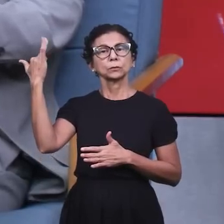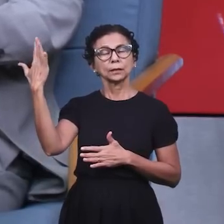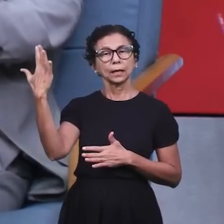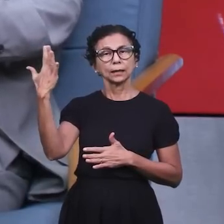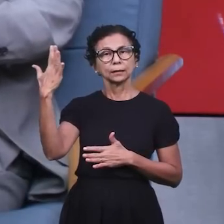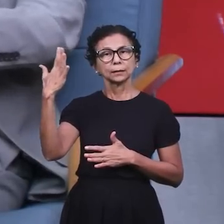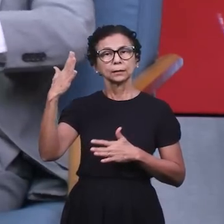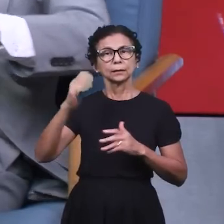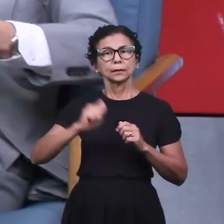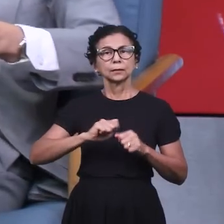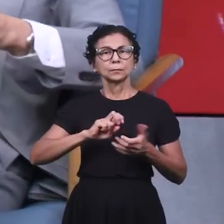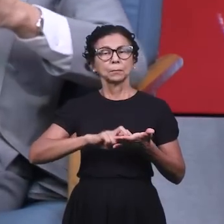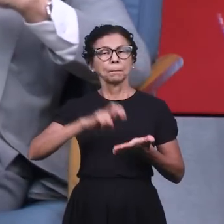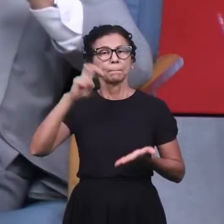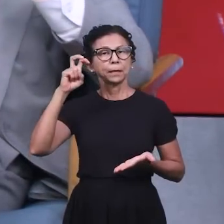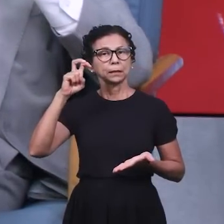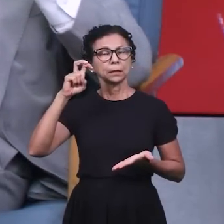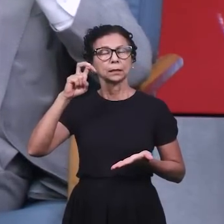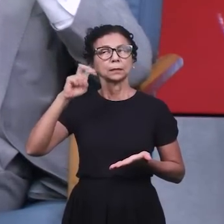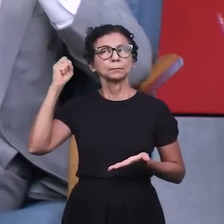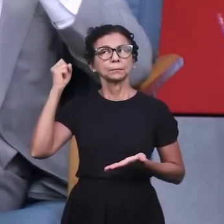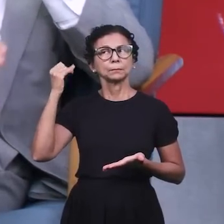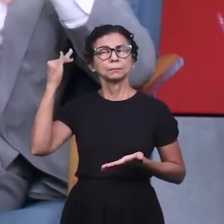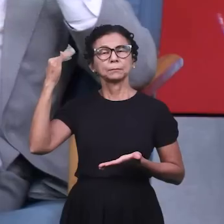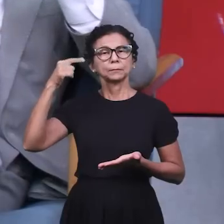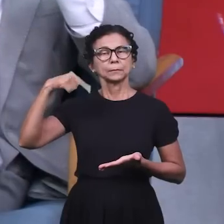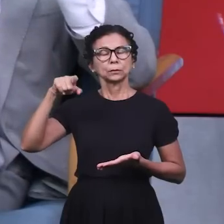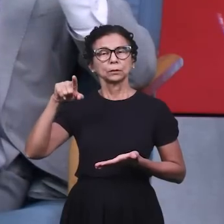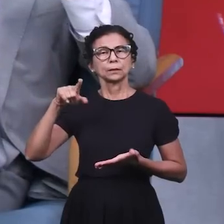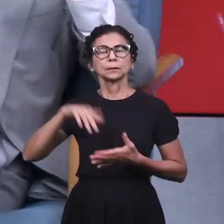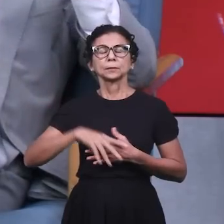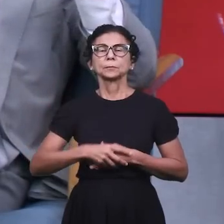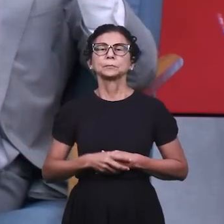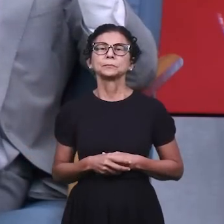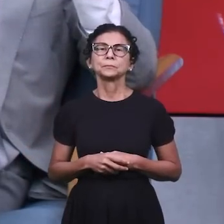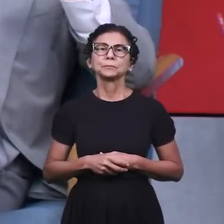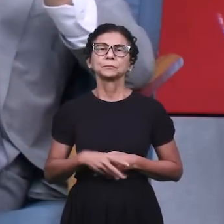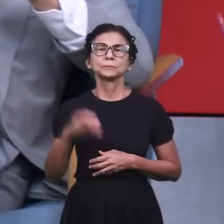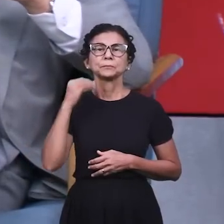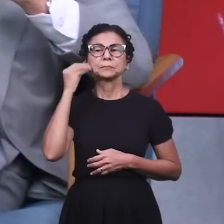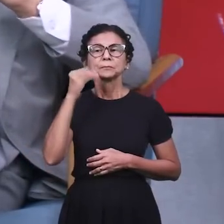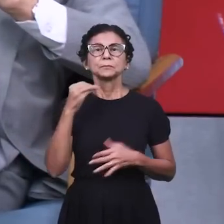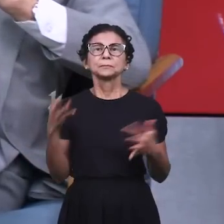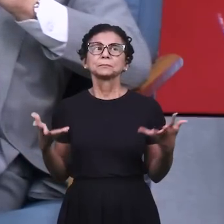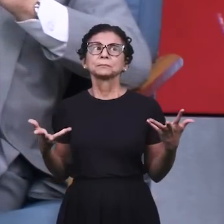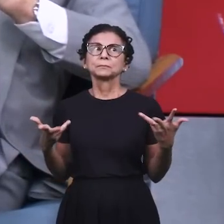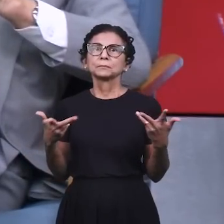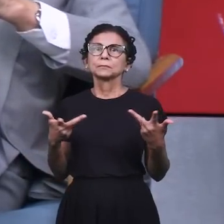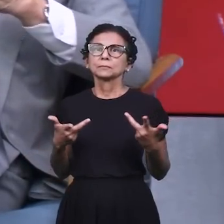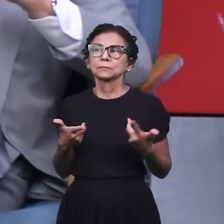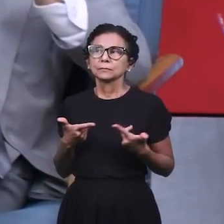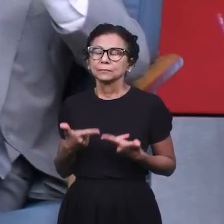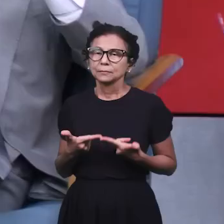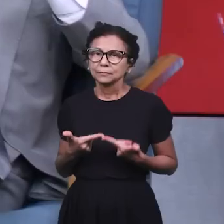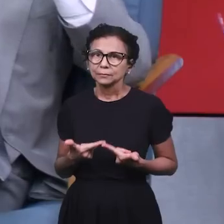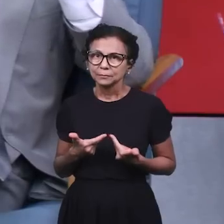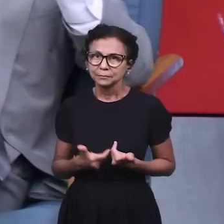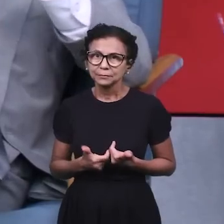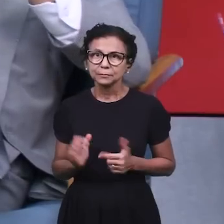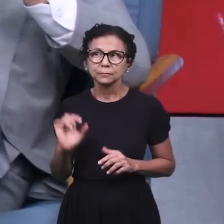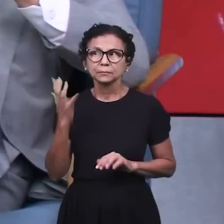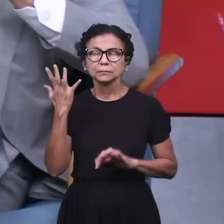nosso pela madrugada. As experiências eram maravilhosas,